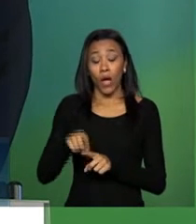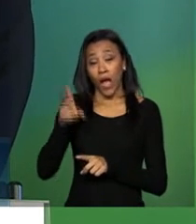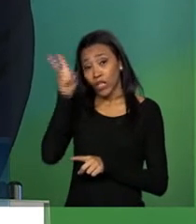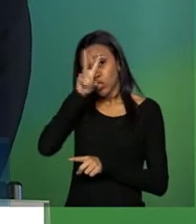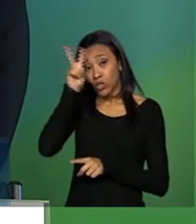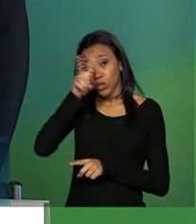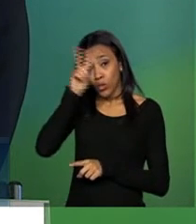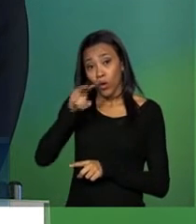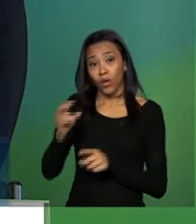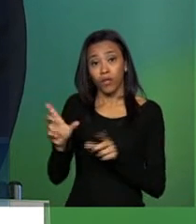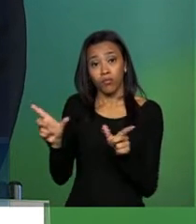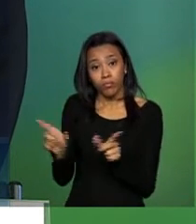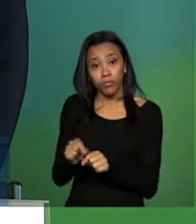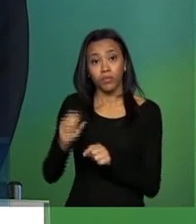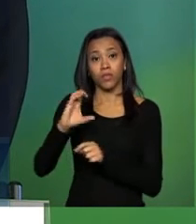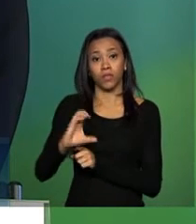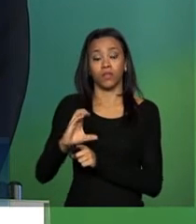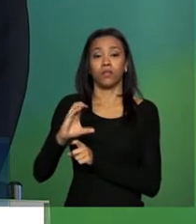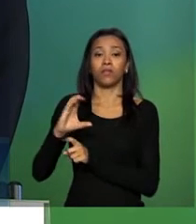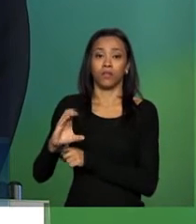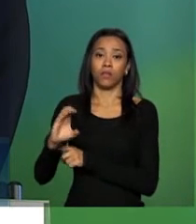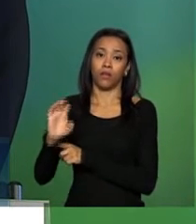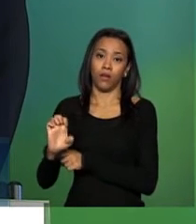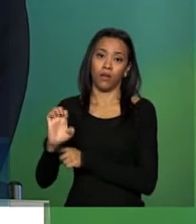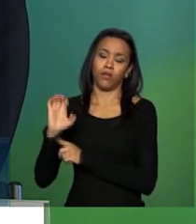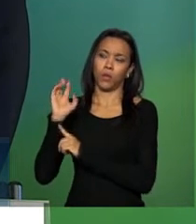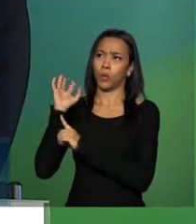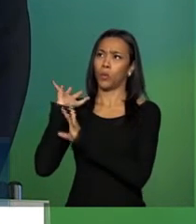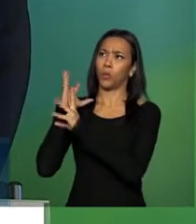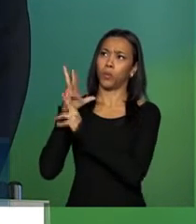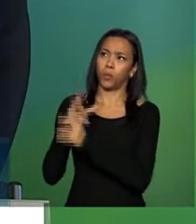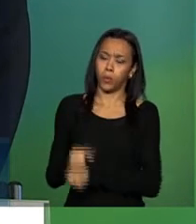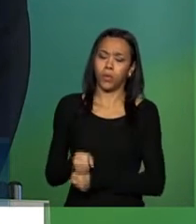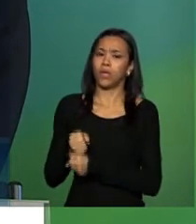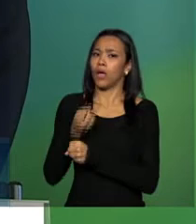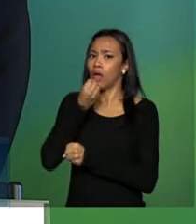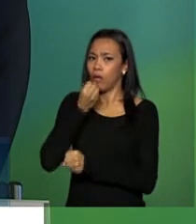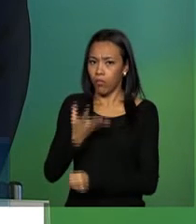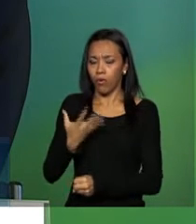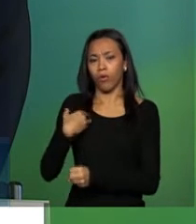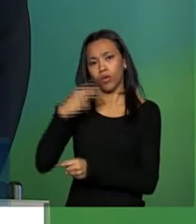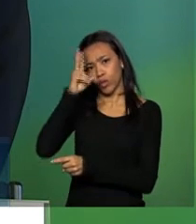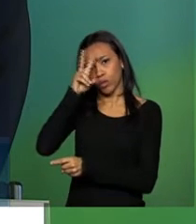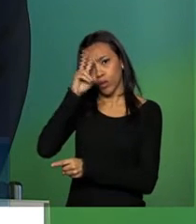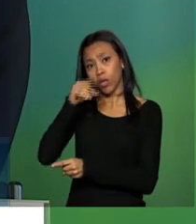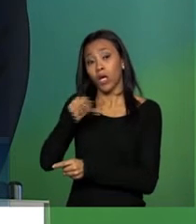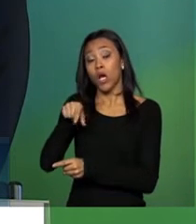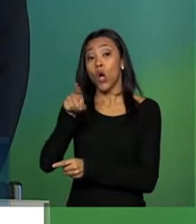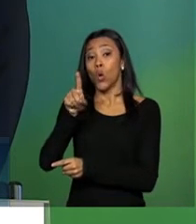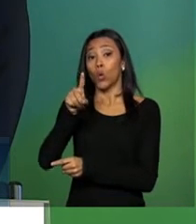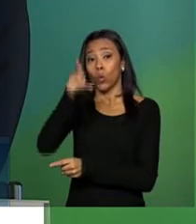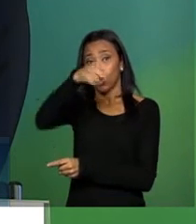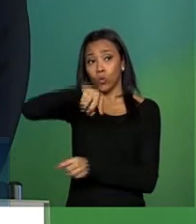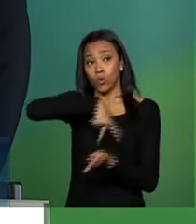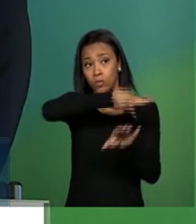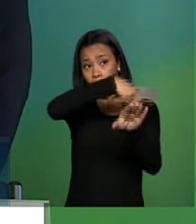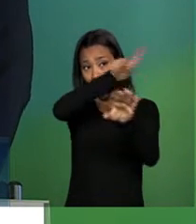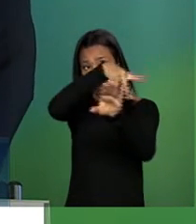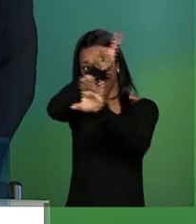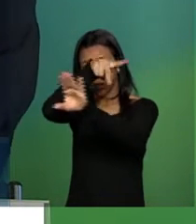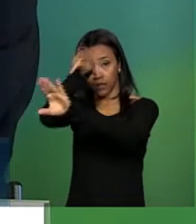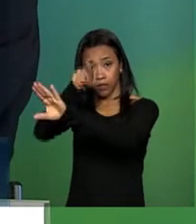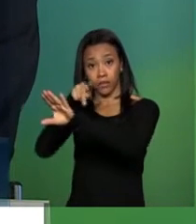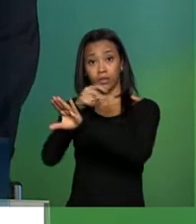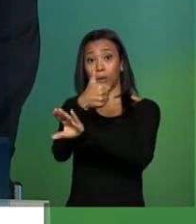é um histórico muito bom. Veja que aqui, dos países signatários, que são